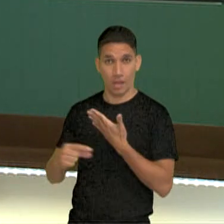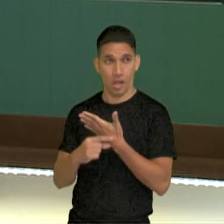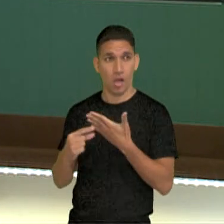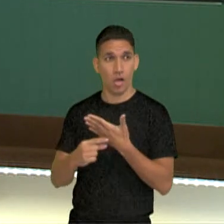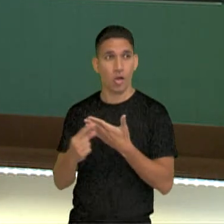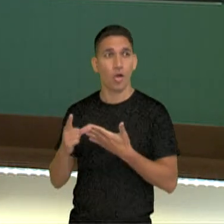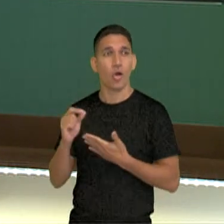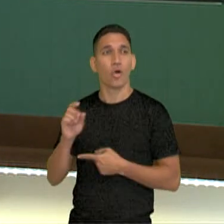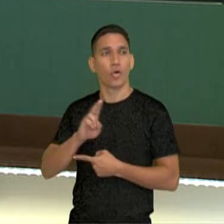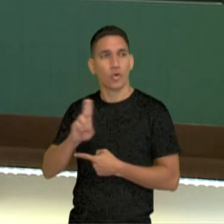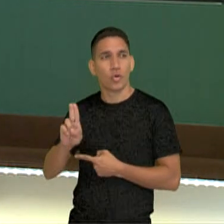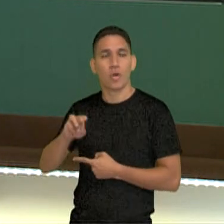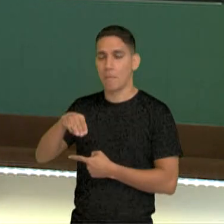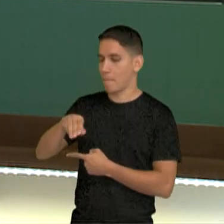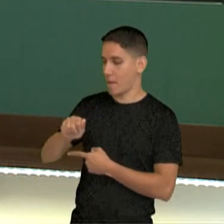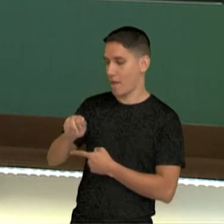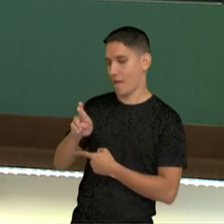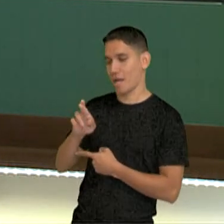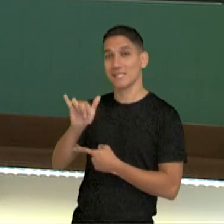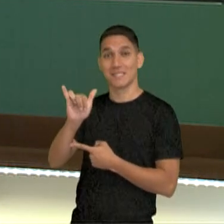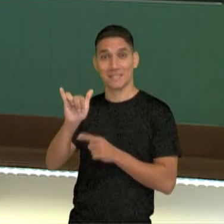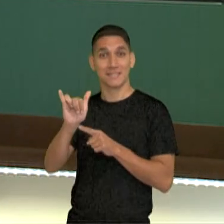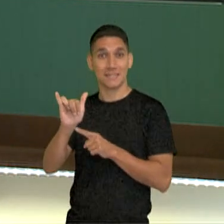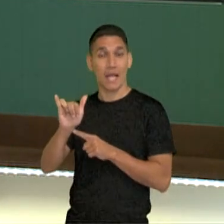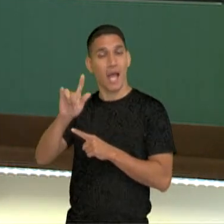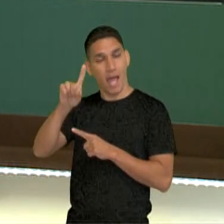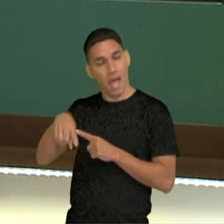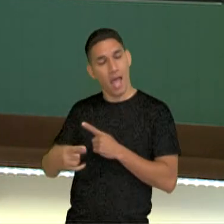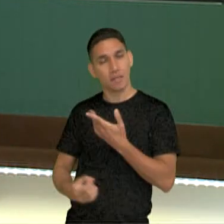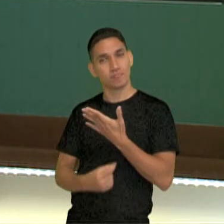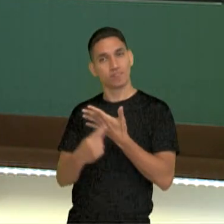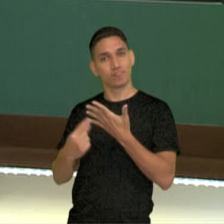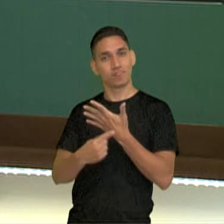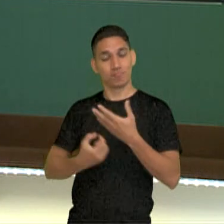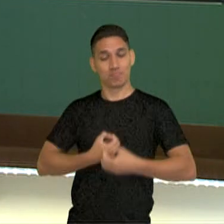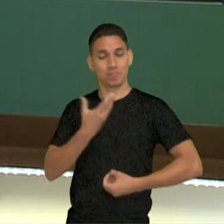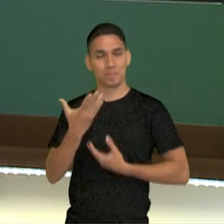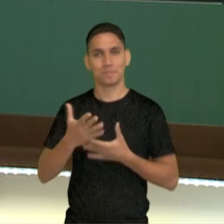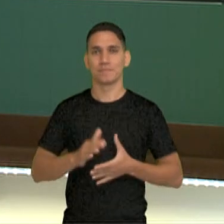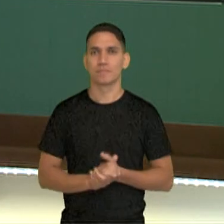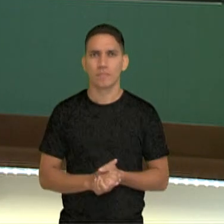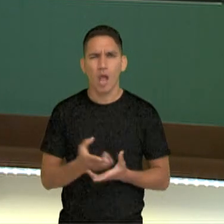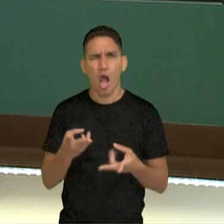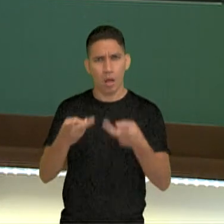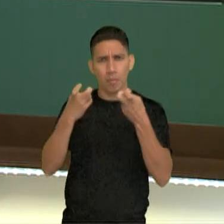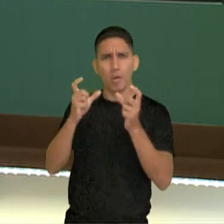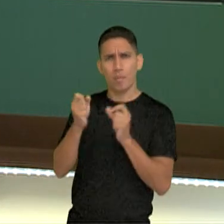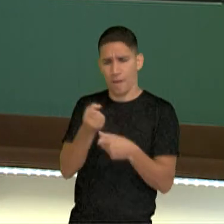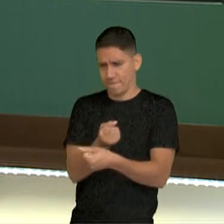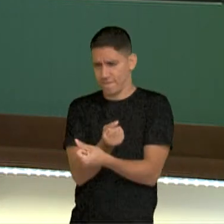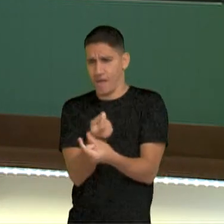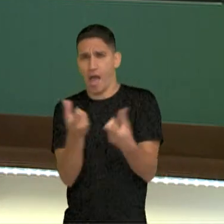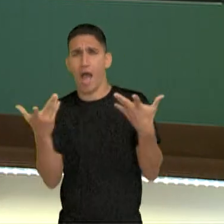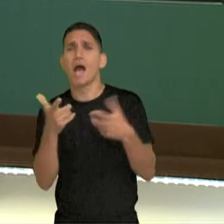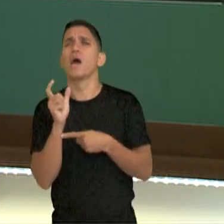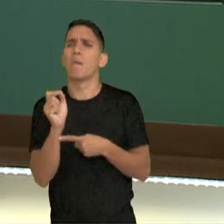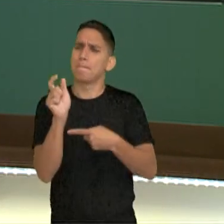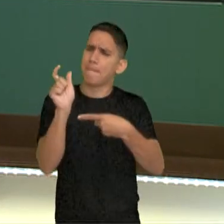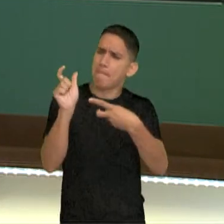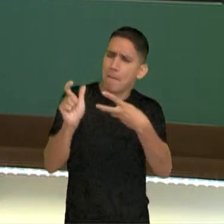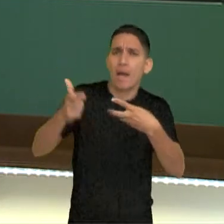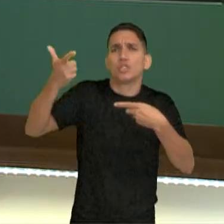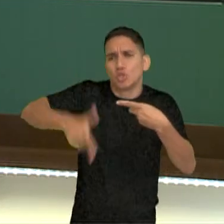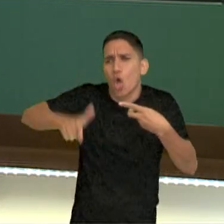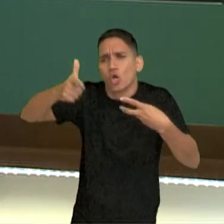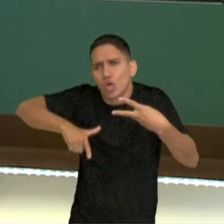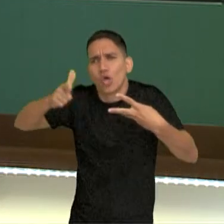este poema, a Mary Ann. Então observe, vocês viram que várias palavrinhas se repetiram?